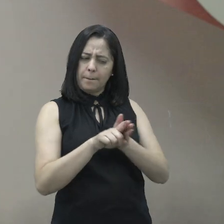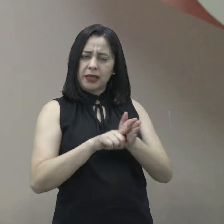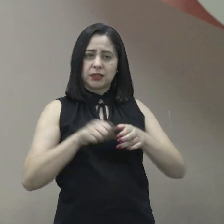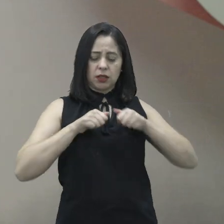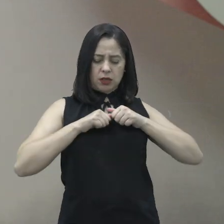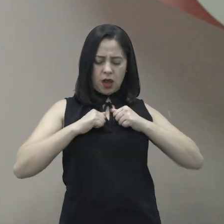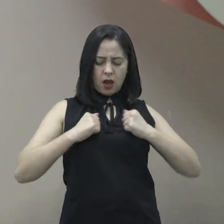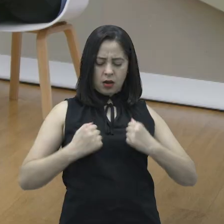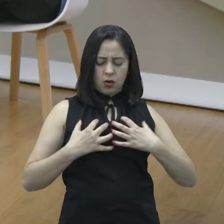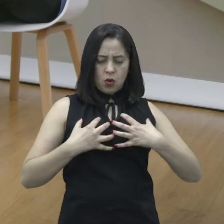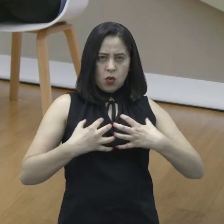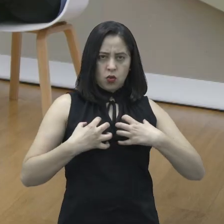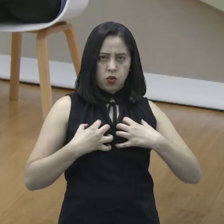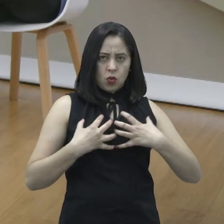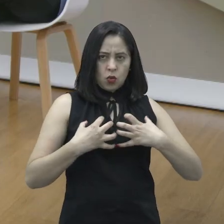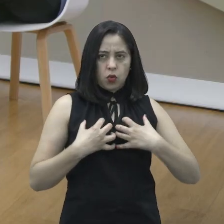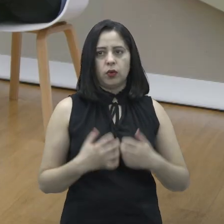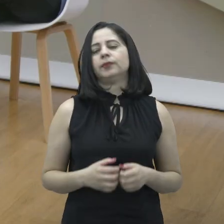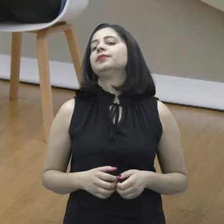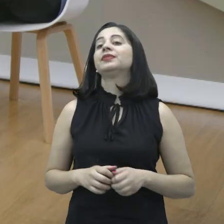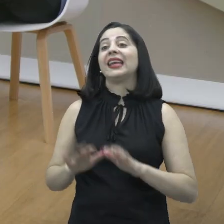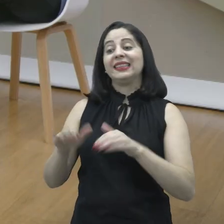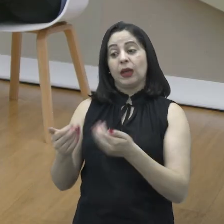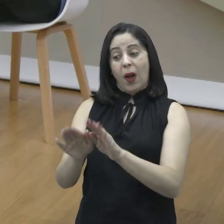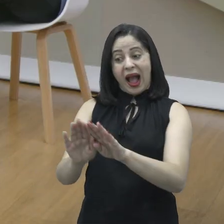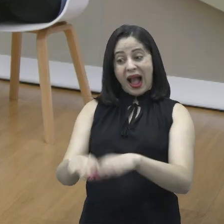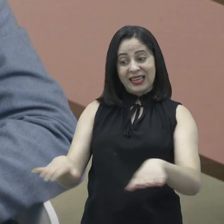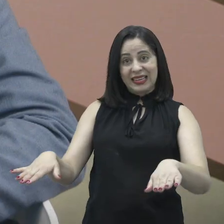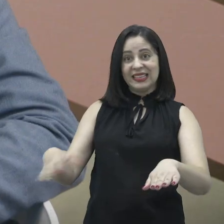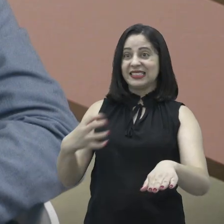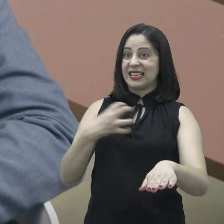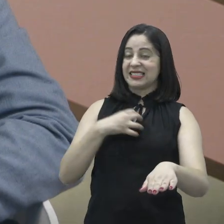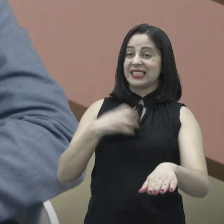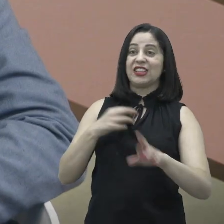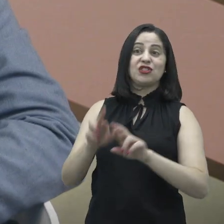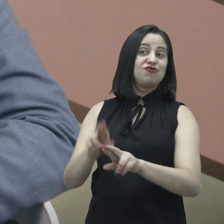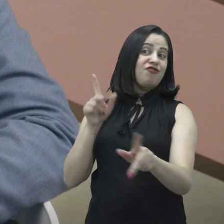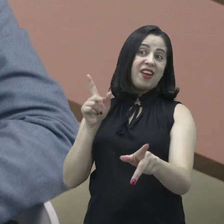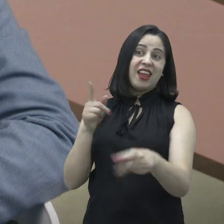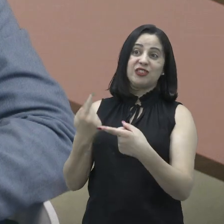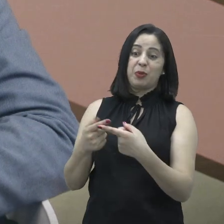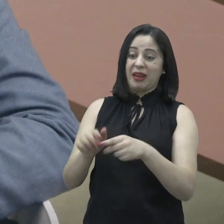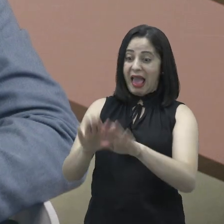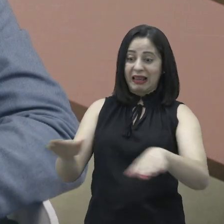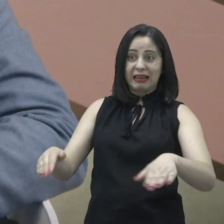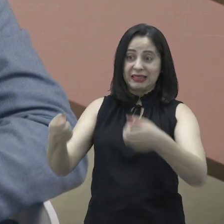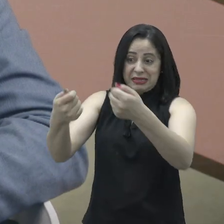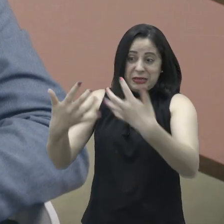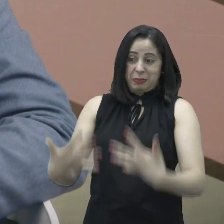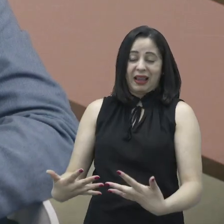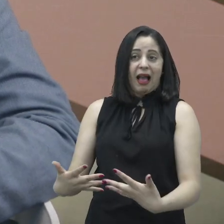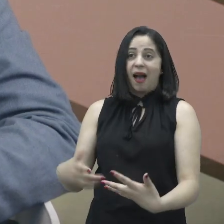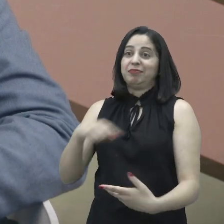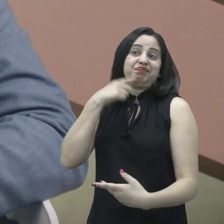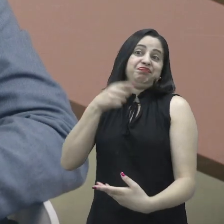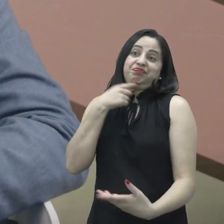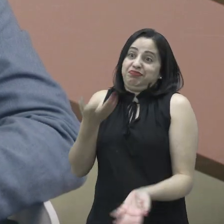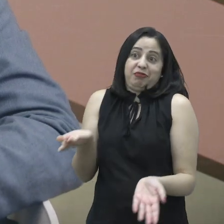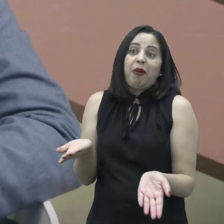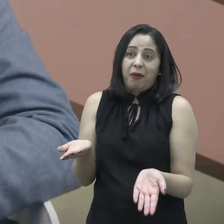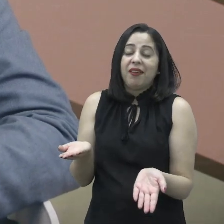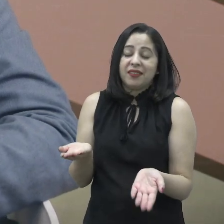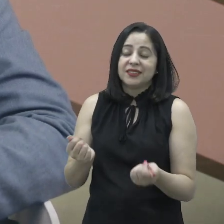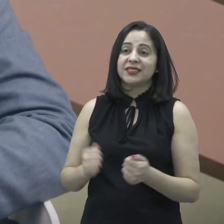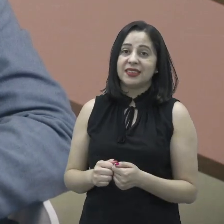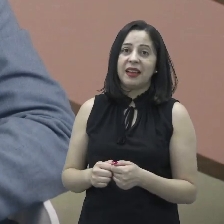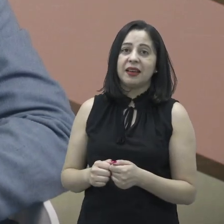dessa criança? Os sintomas nas crianças sempre são mais difíceis de lidar porque isso é questão da comunicação, né? A criança não consegue referir muito bem o que ela